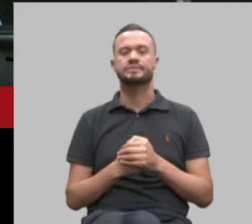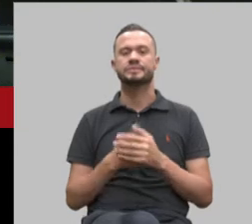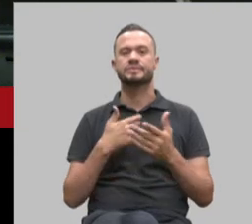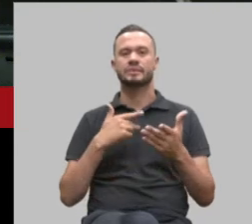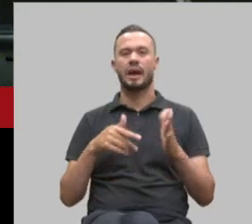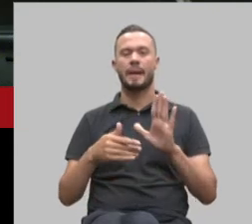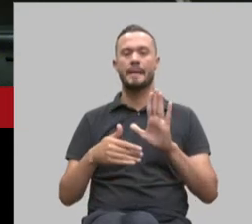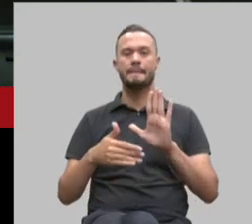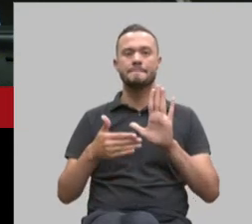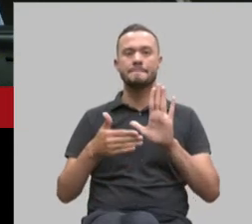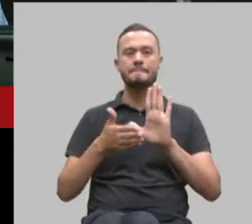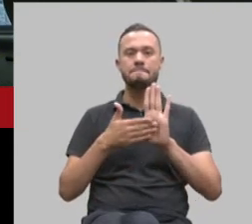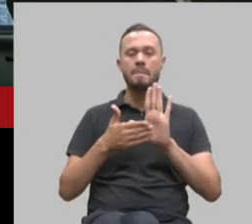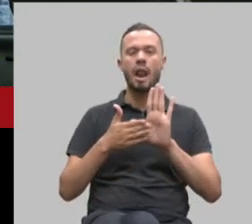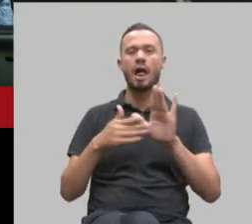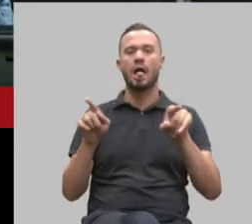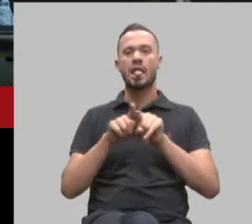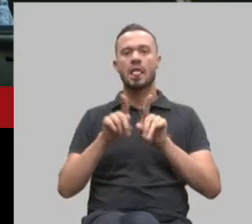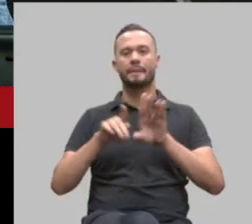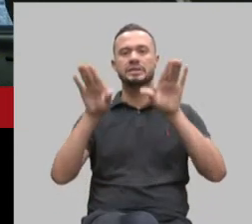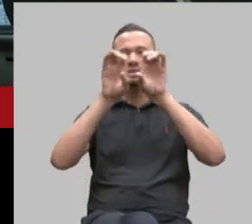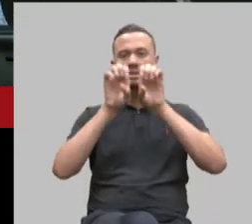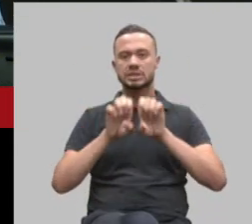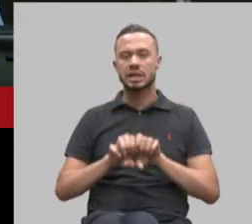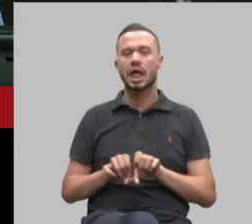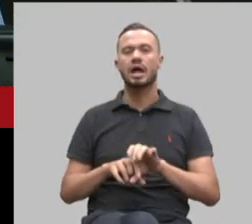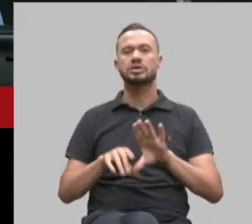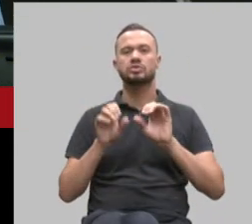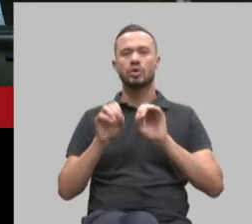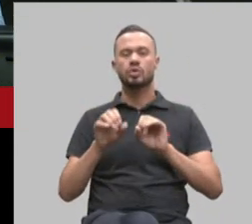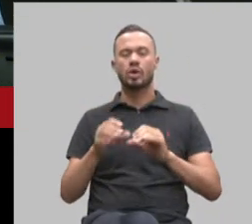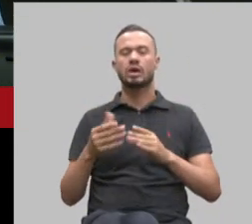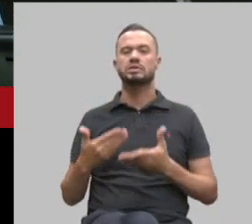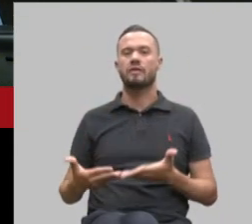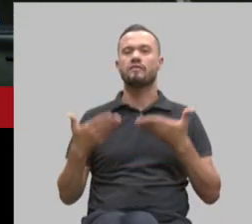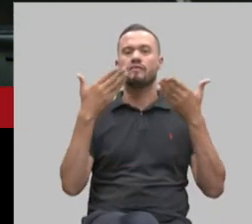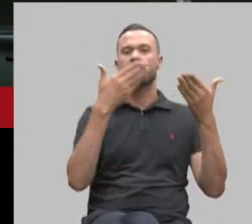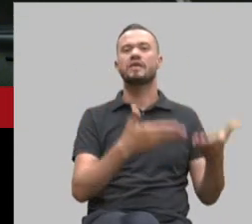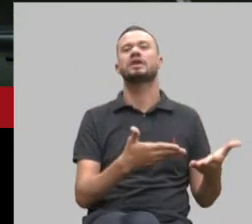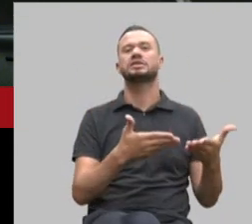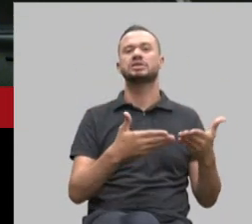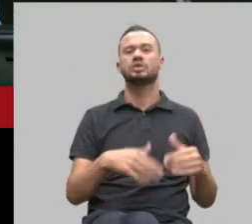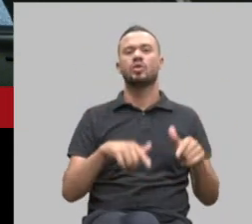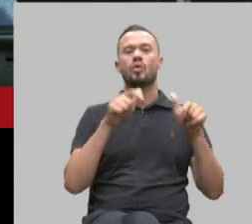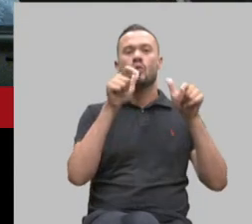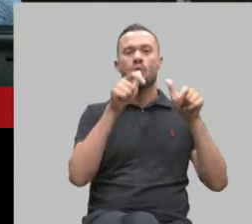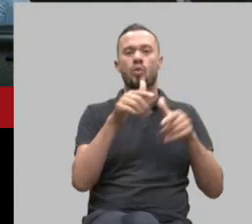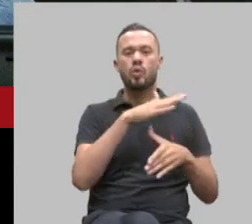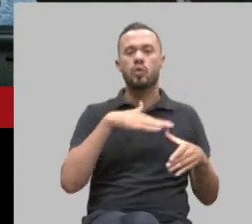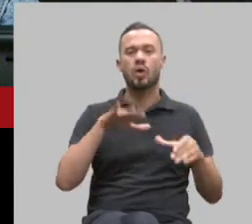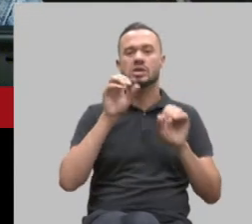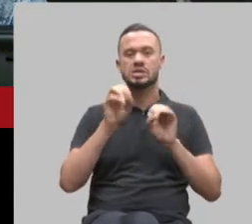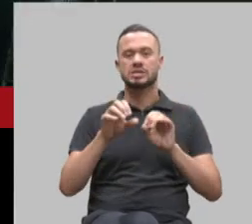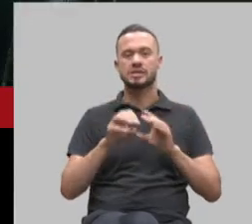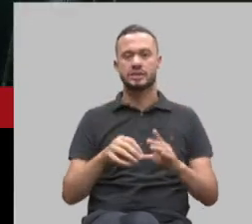estratégicos e decisões educacionais a serem enviados para Superintendência Regional de